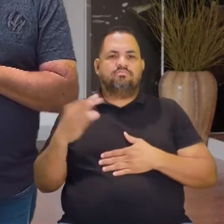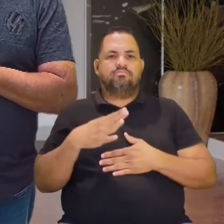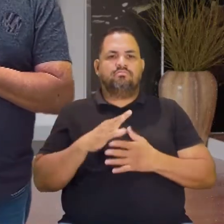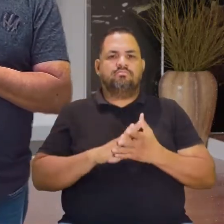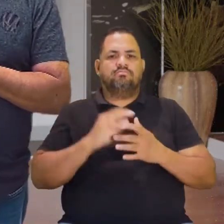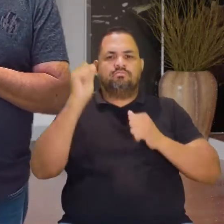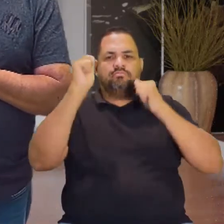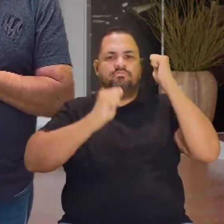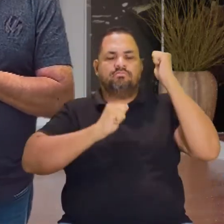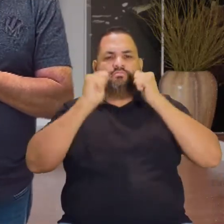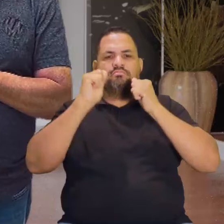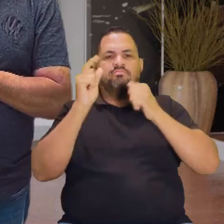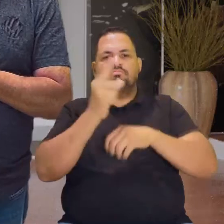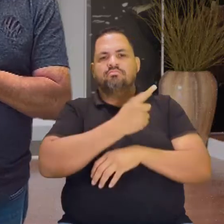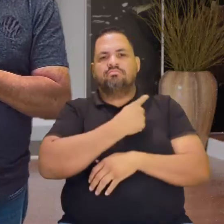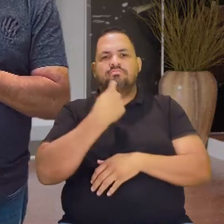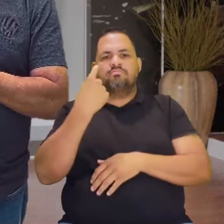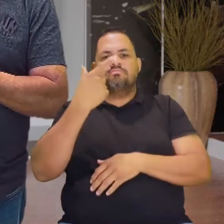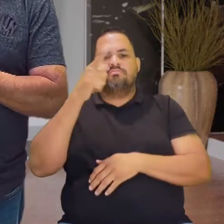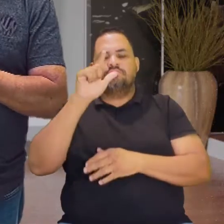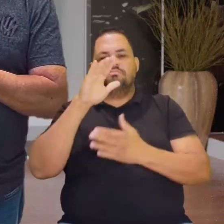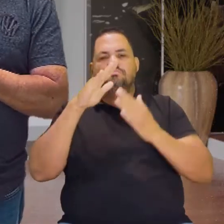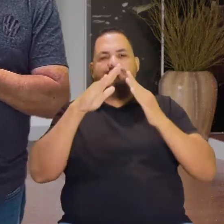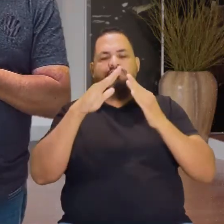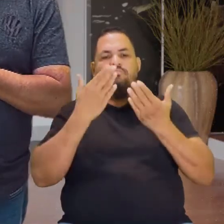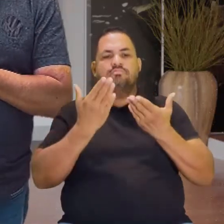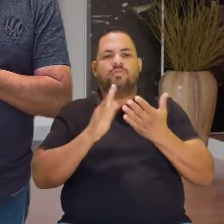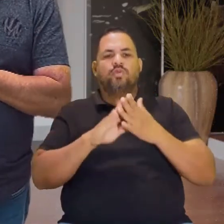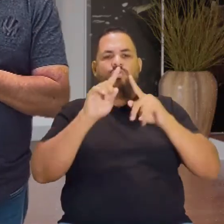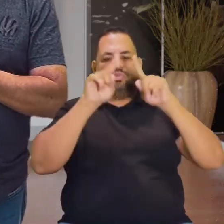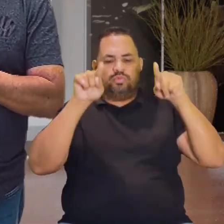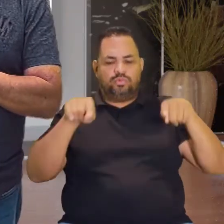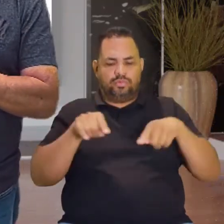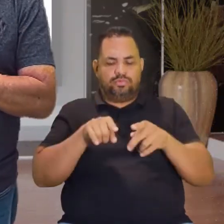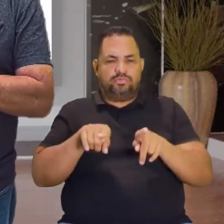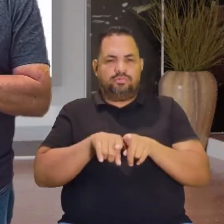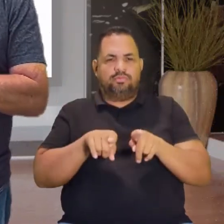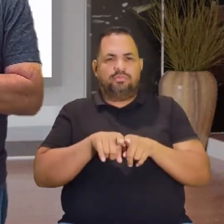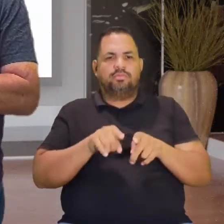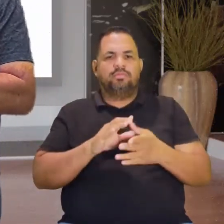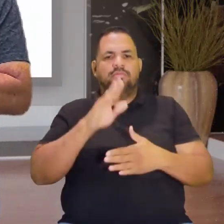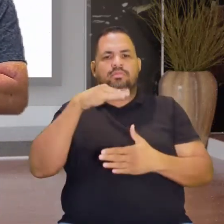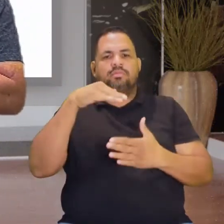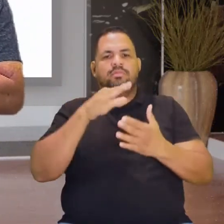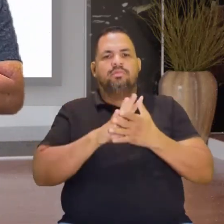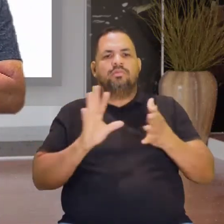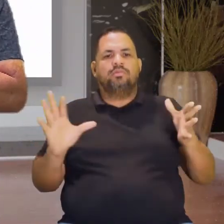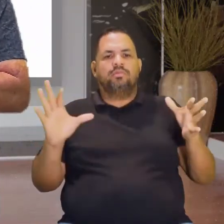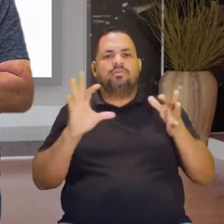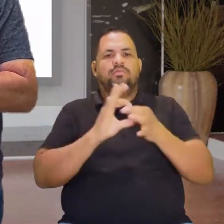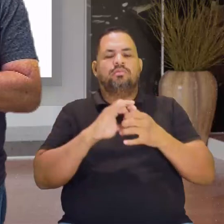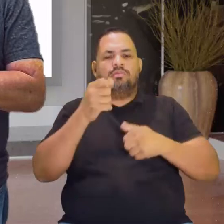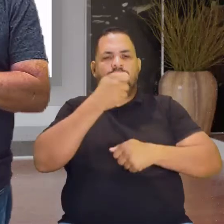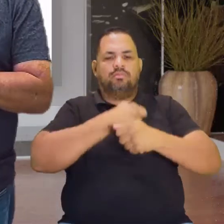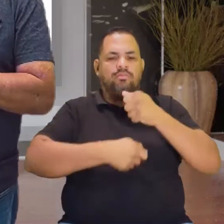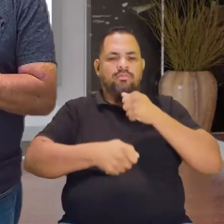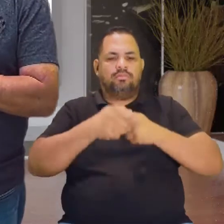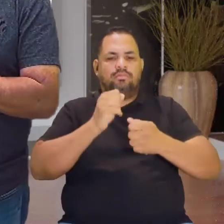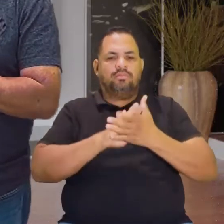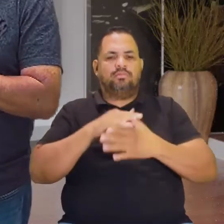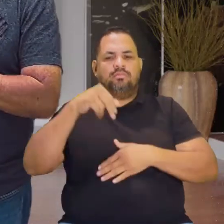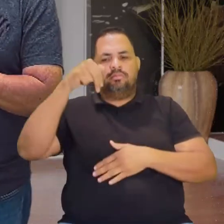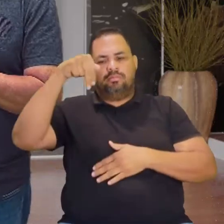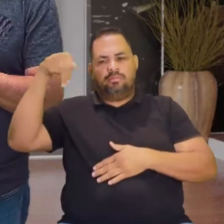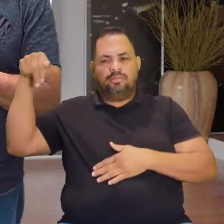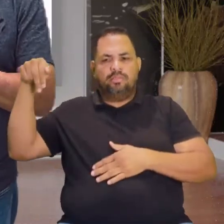a industrialização. Nós vamos ver outros quadros que os artistas pintam, tanto o contexto econômico do